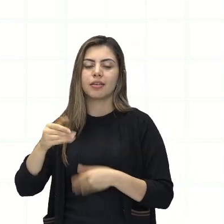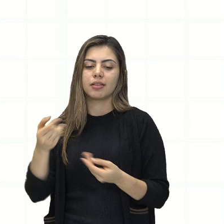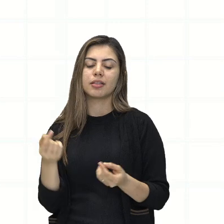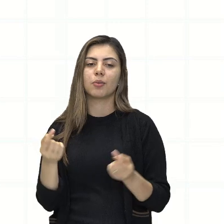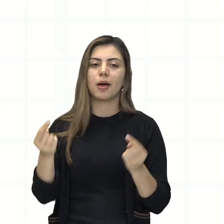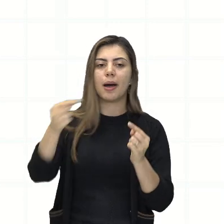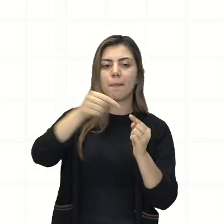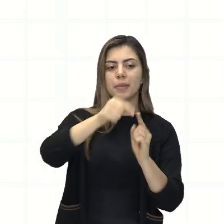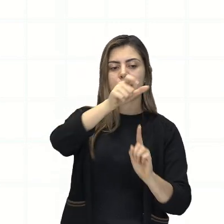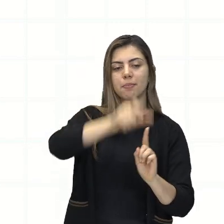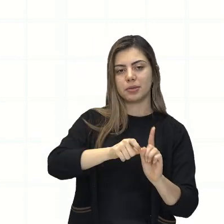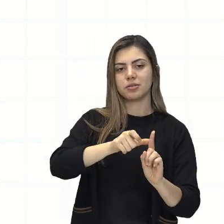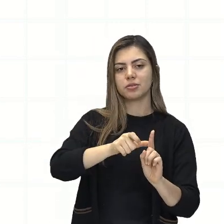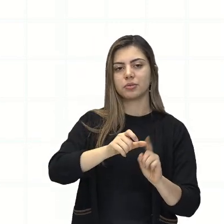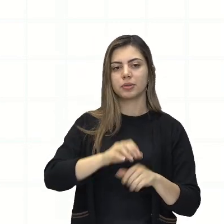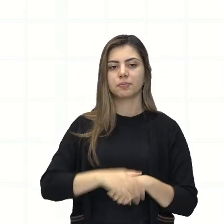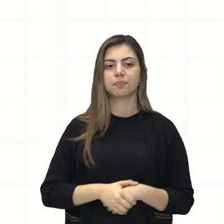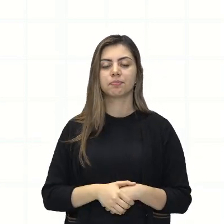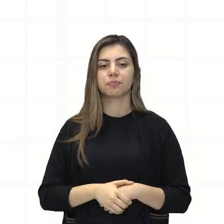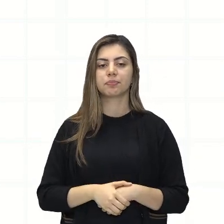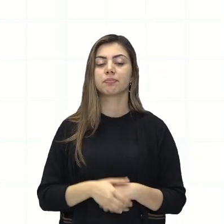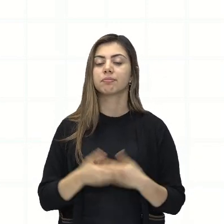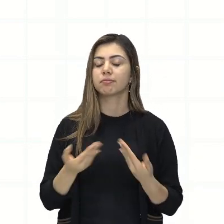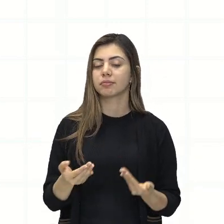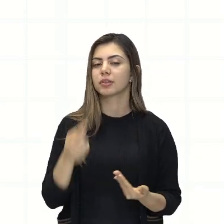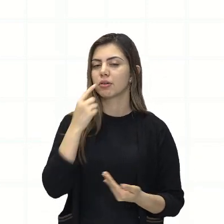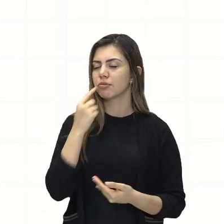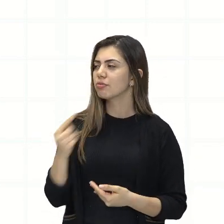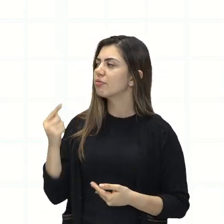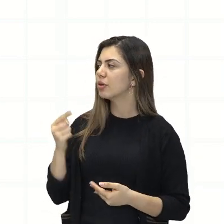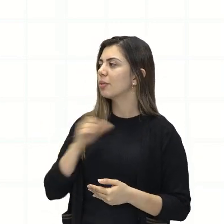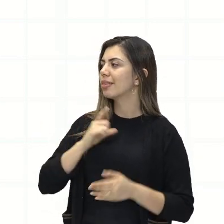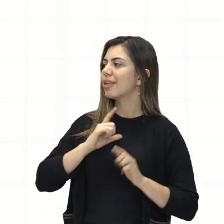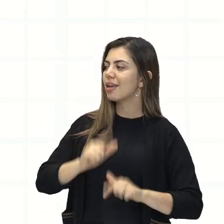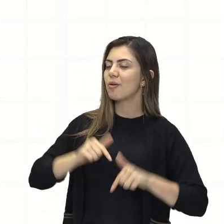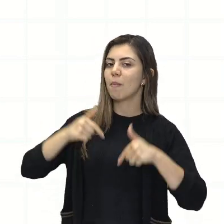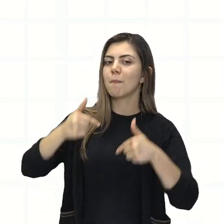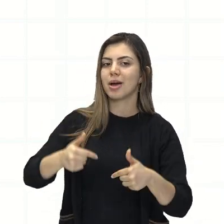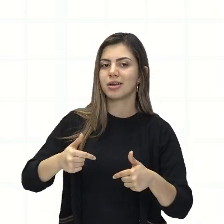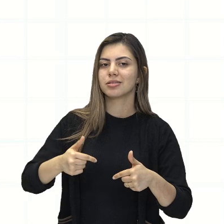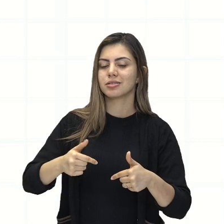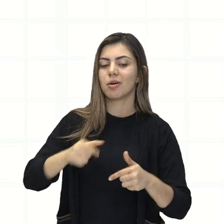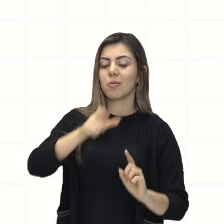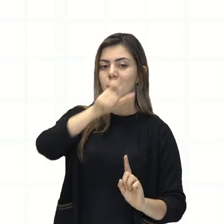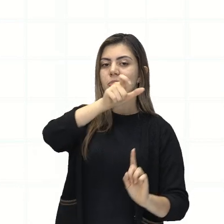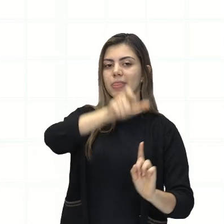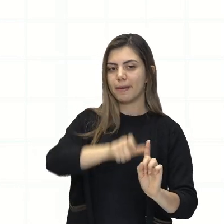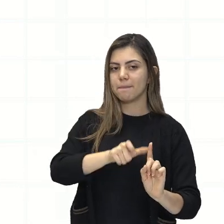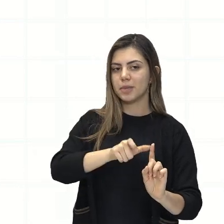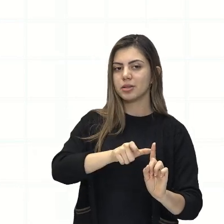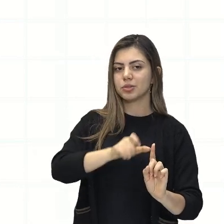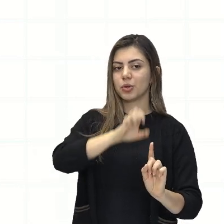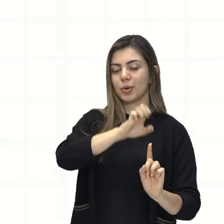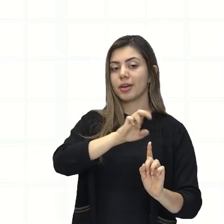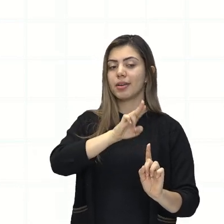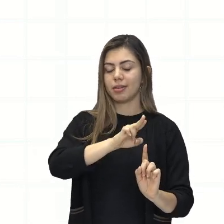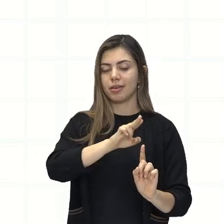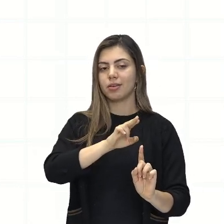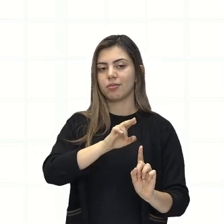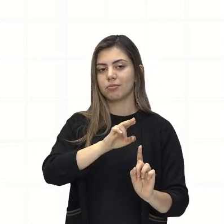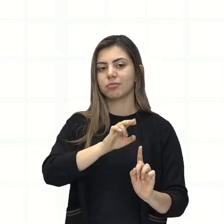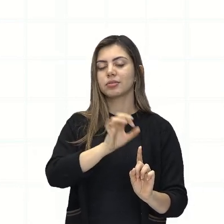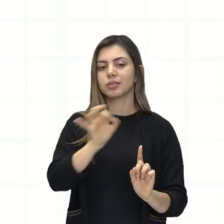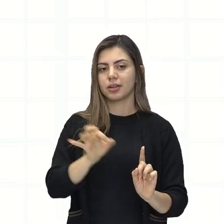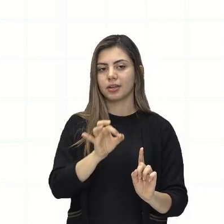primeira pessoa. Pronto, a ideia aqui da ação que esse sujeito, esse eu é sujeito,